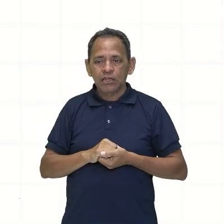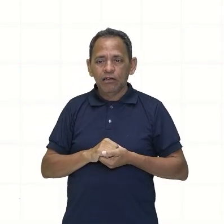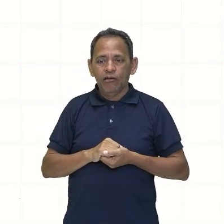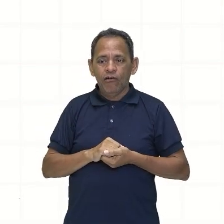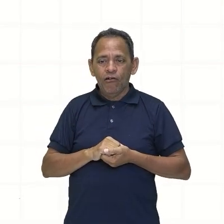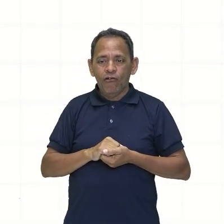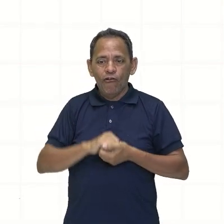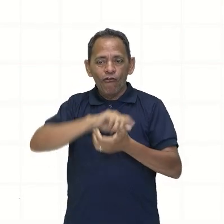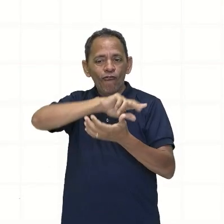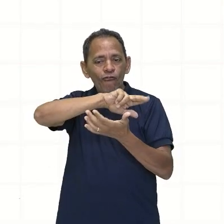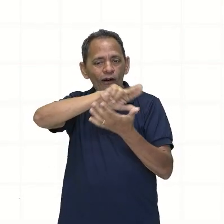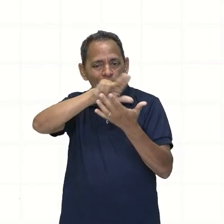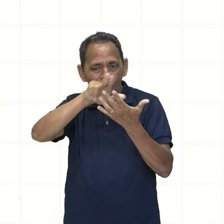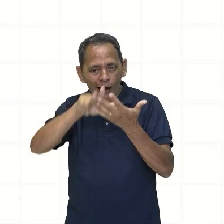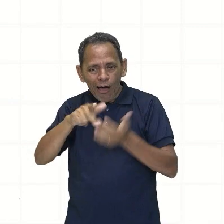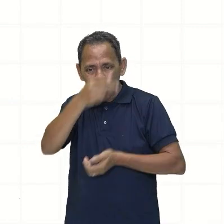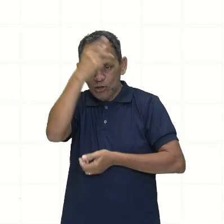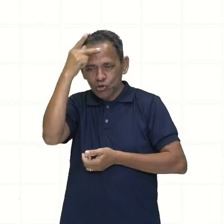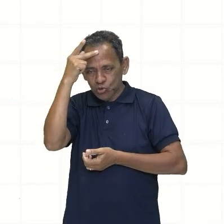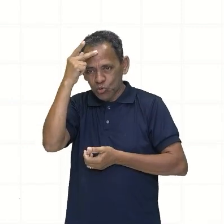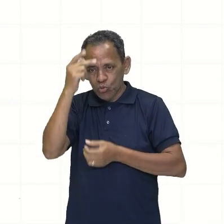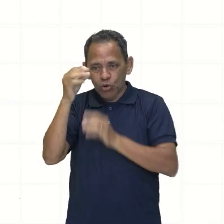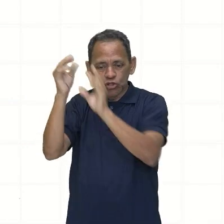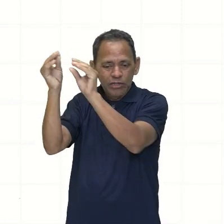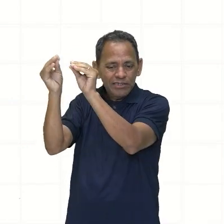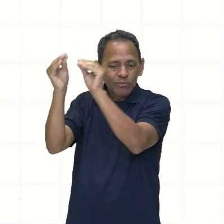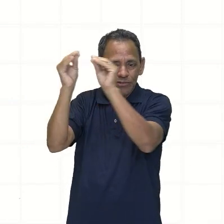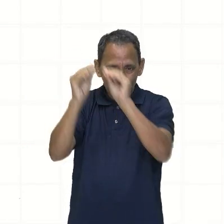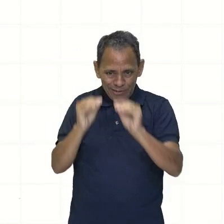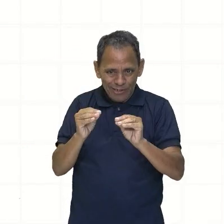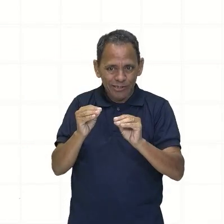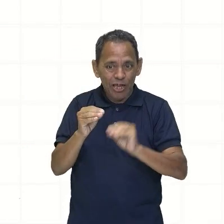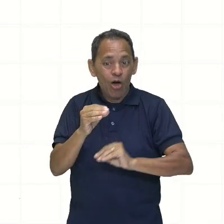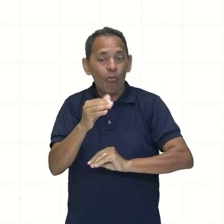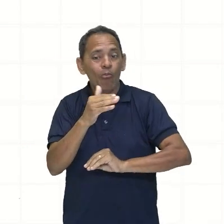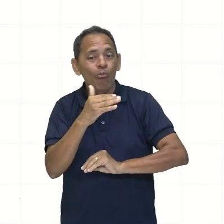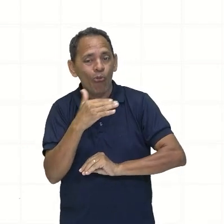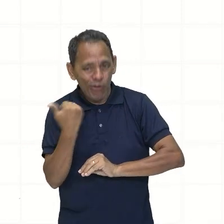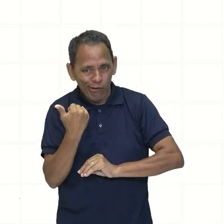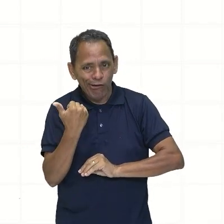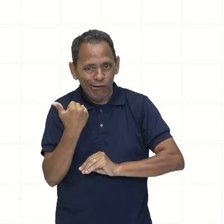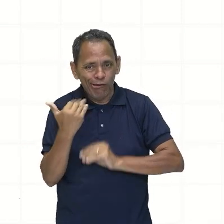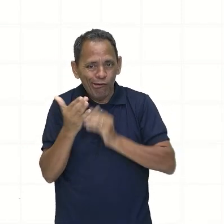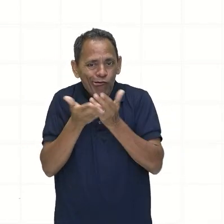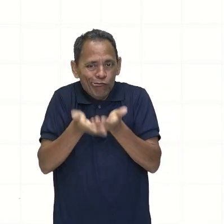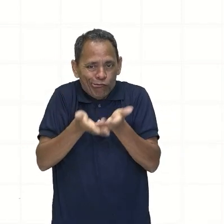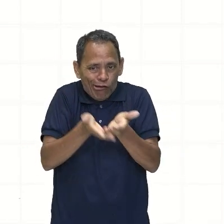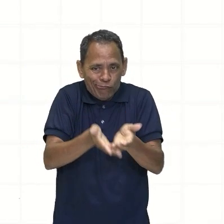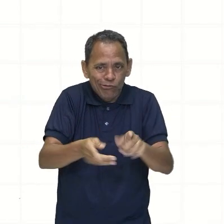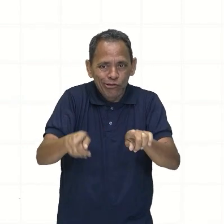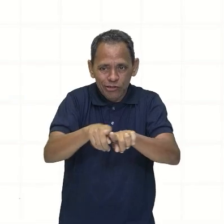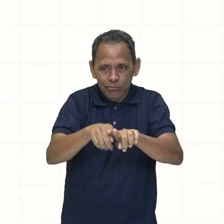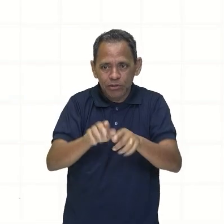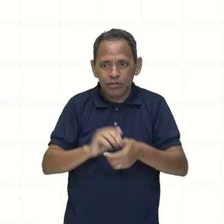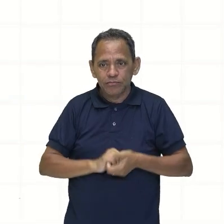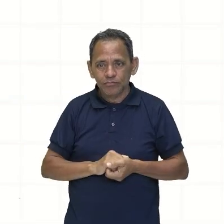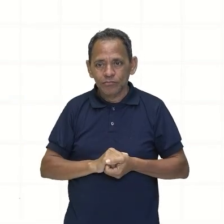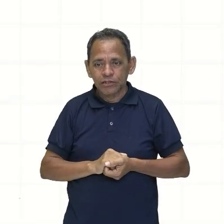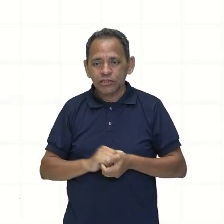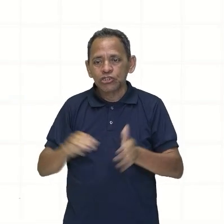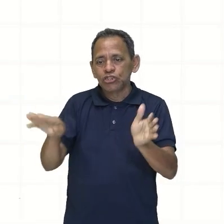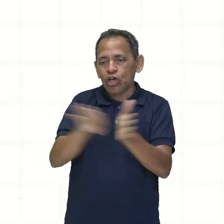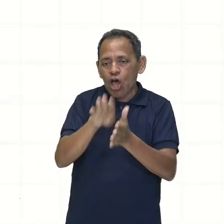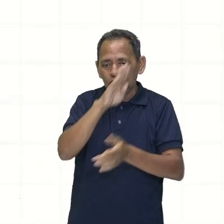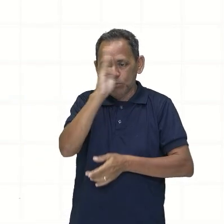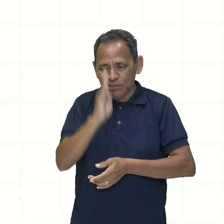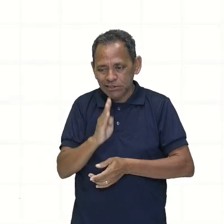nem aguentavam a viagem, né? Perdiam ali a sua vida, faleciam durante essa viagem, e ao chegar aqui no Brasil,